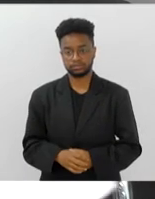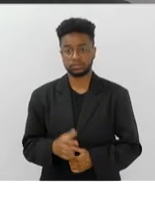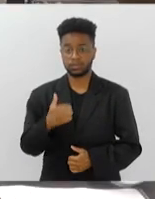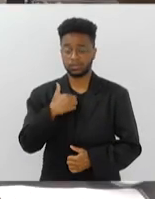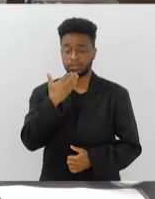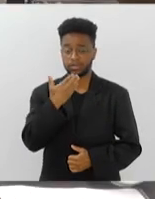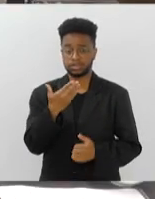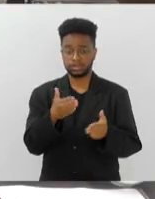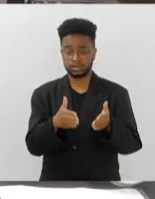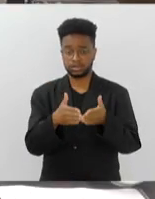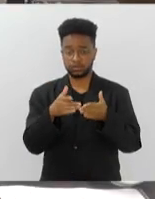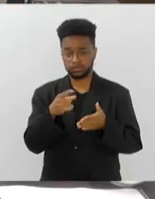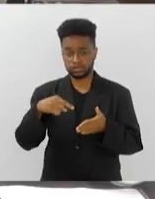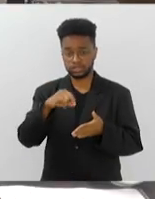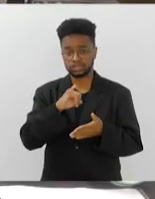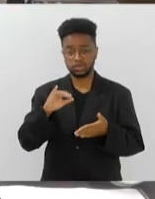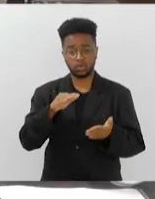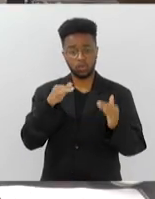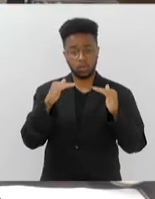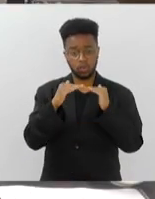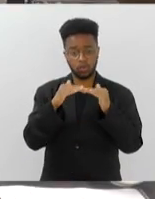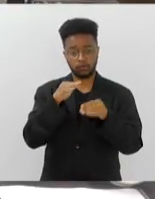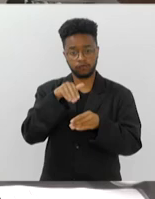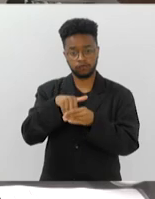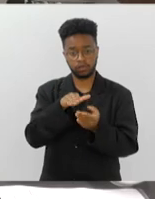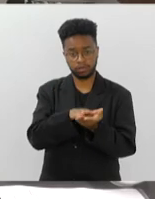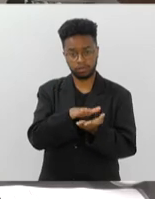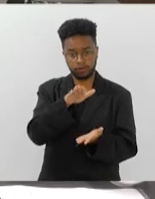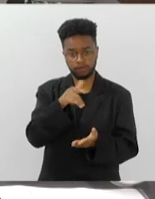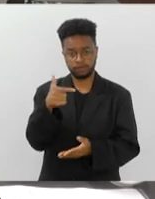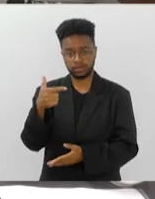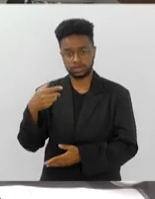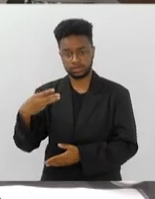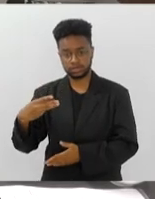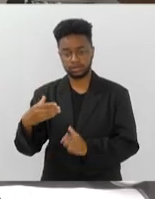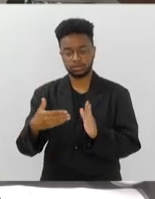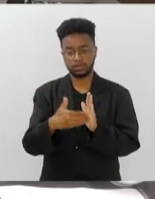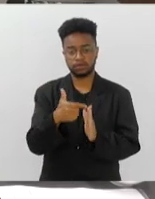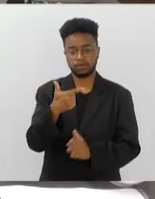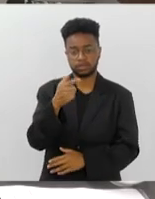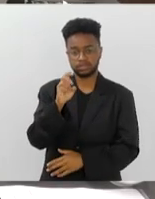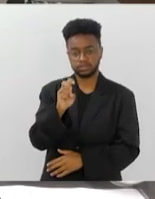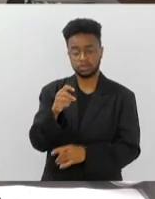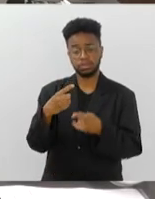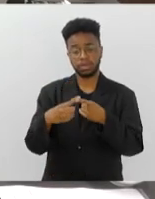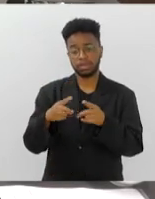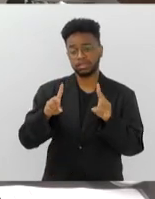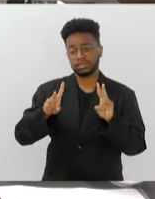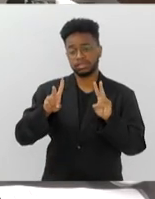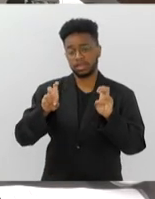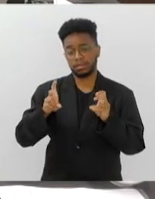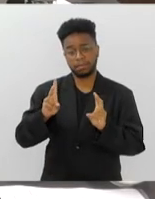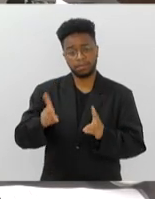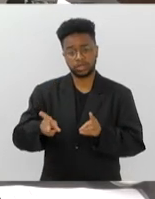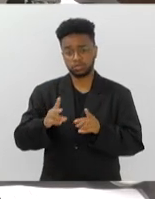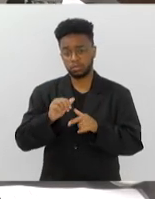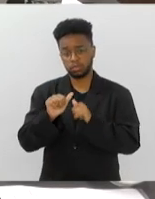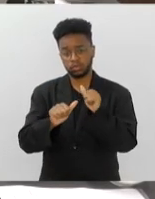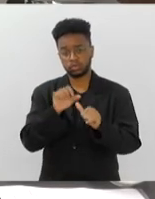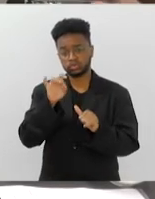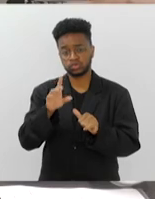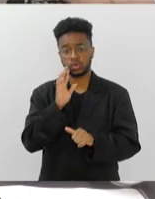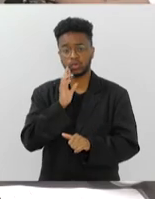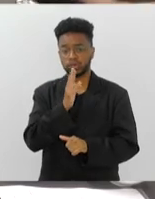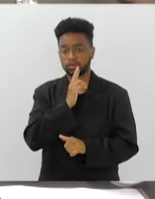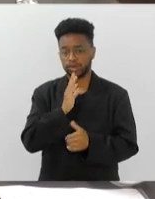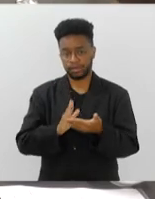plenário, que os senhores que aprovam a votação em bloco do 23 ao 25, porque é o mesmo objeto, só muda o restaurante, permaneçam como